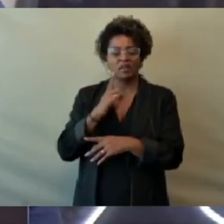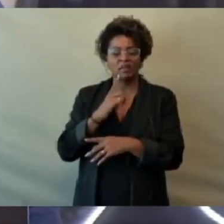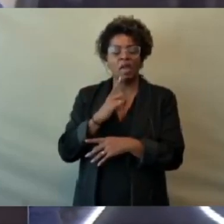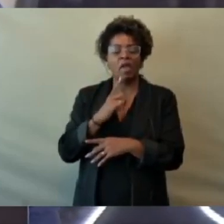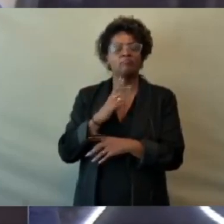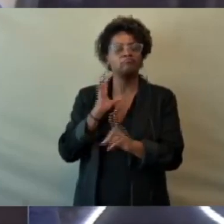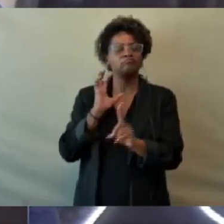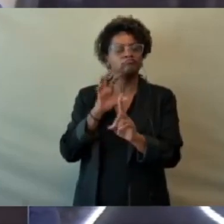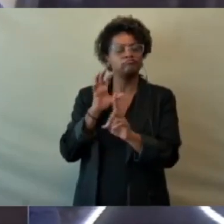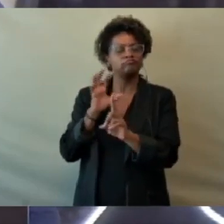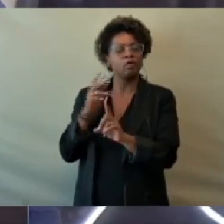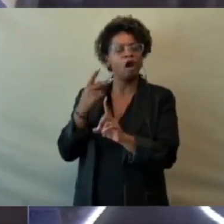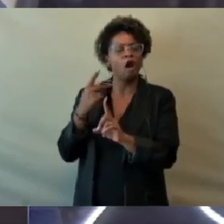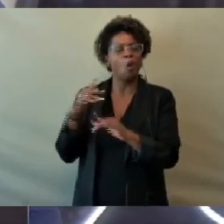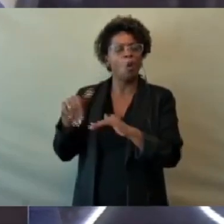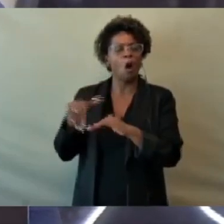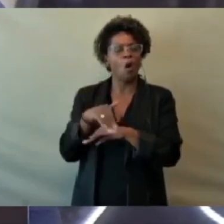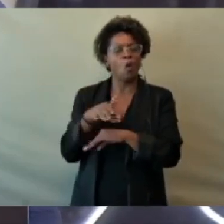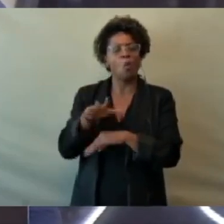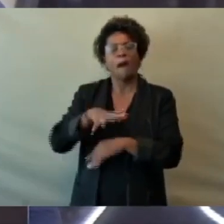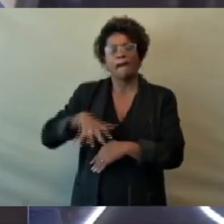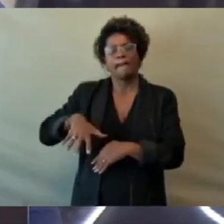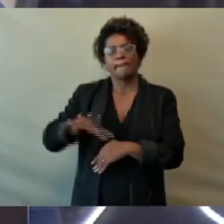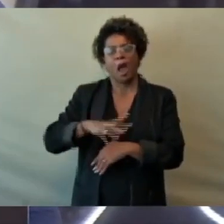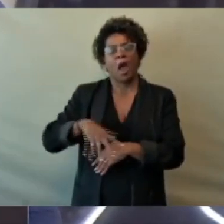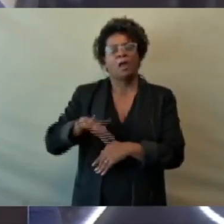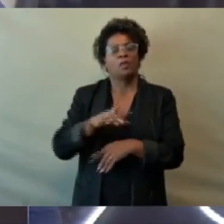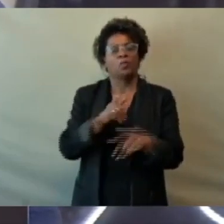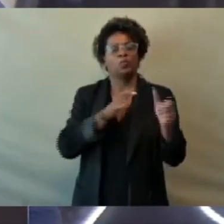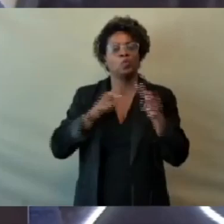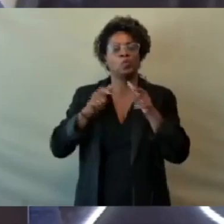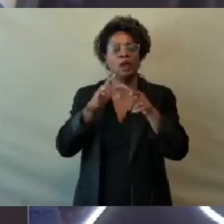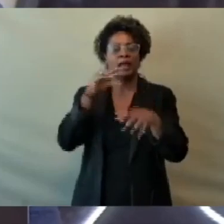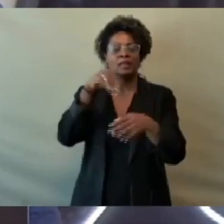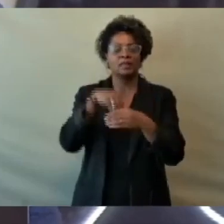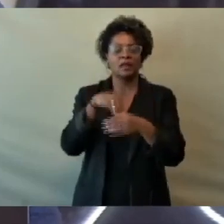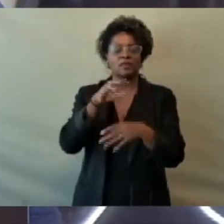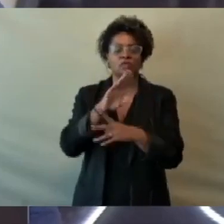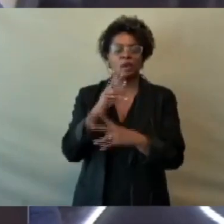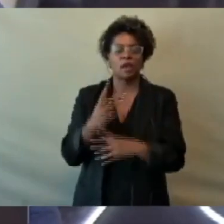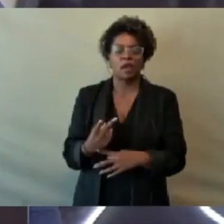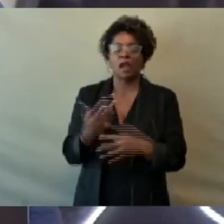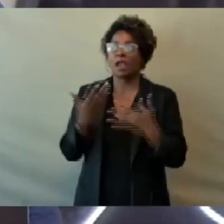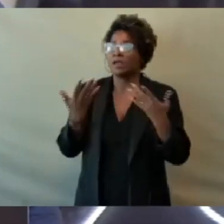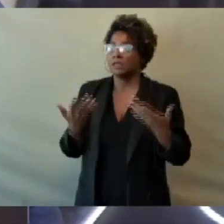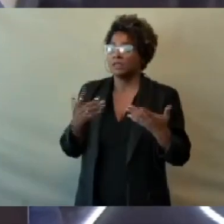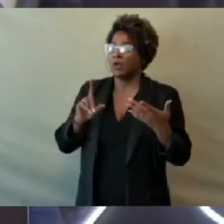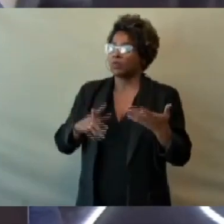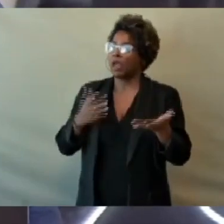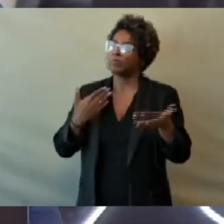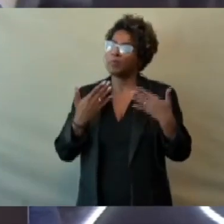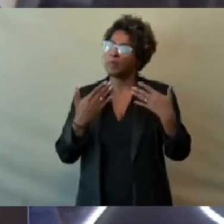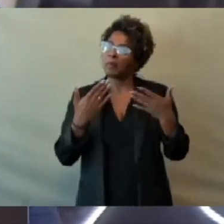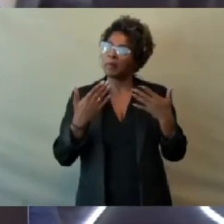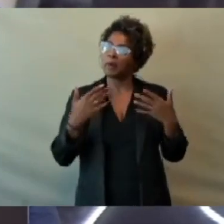região dentro da cidade então é discutindo em audiências públicas que a gente consegue trazer essas ideias e torná-las